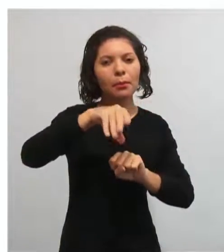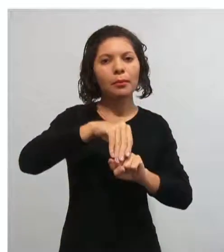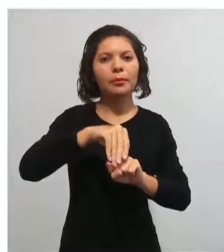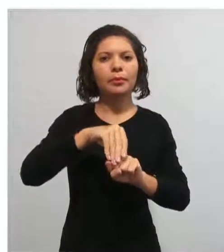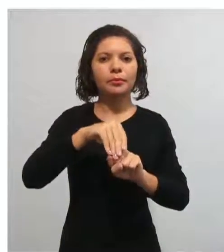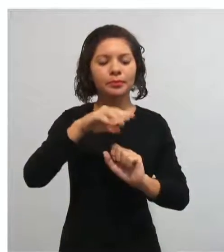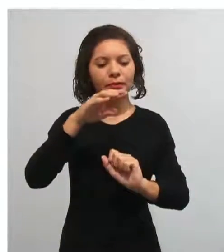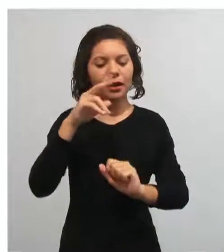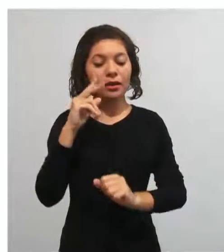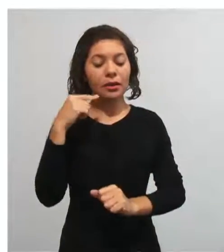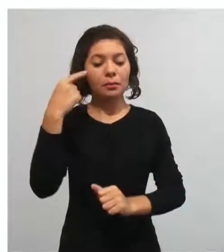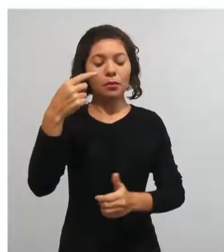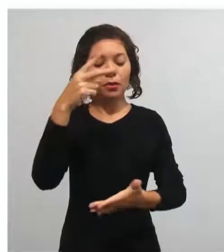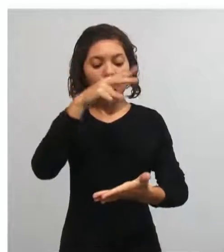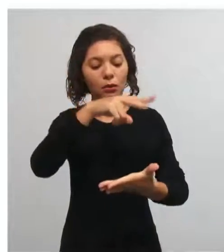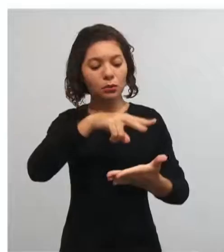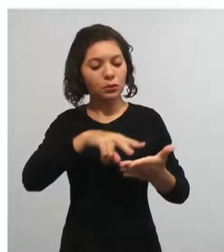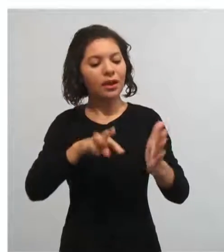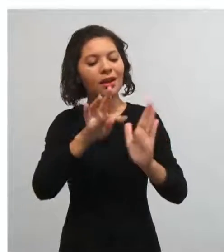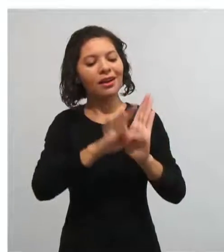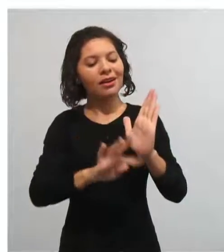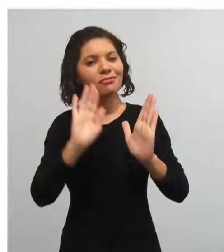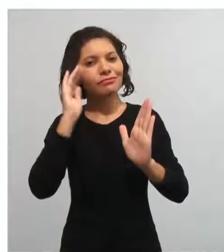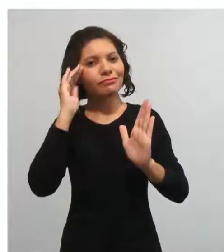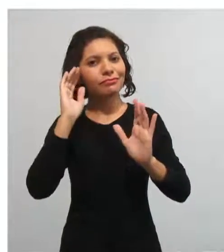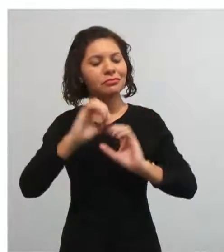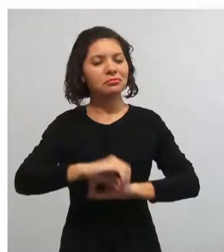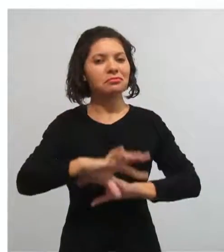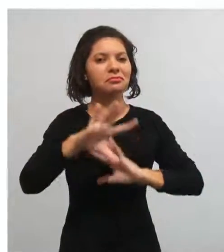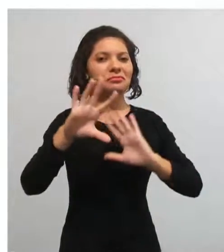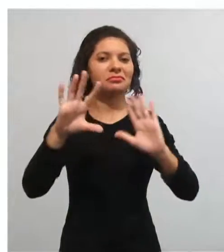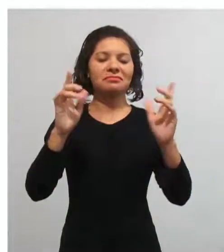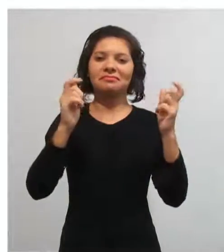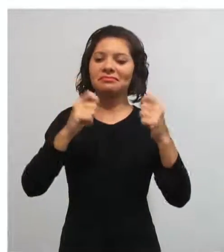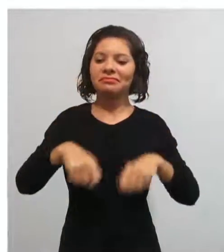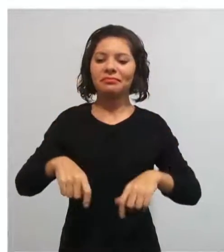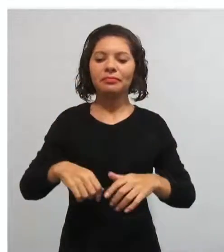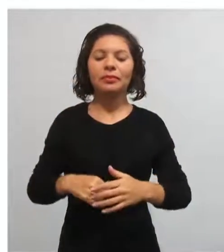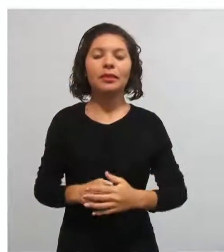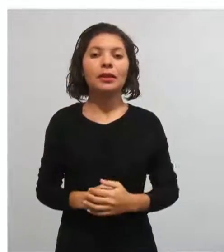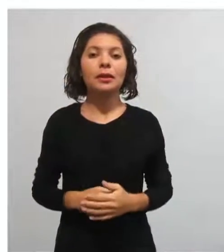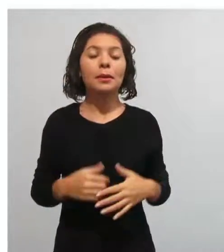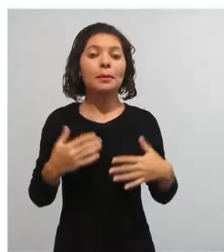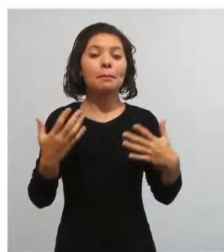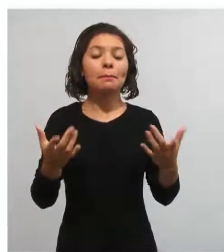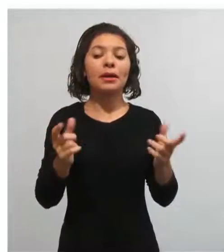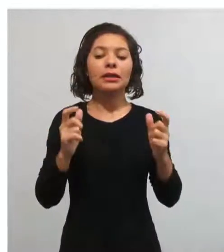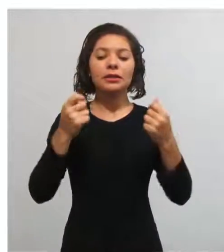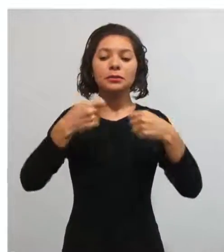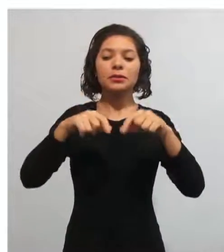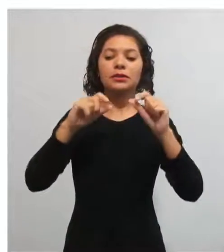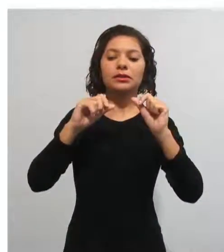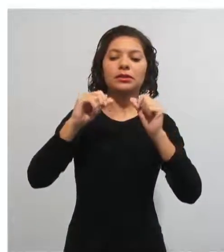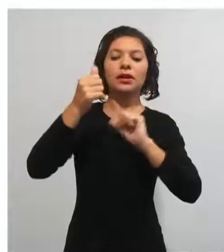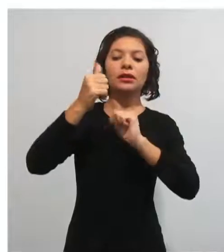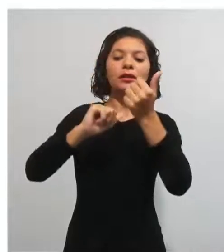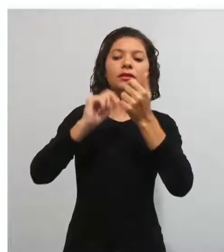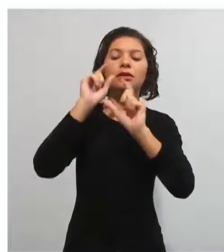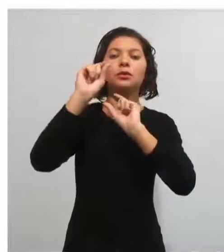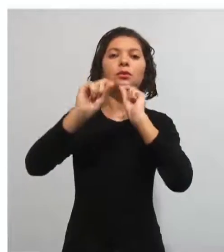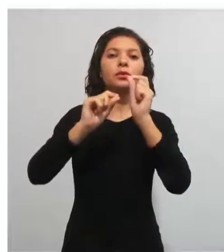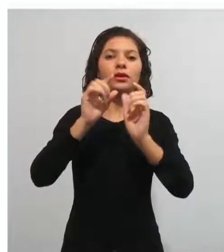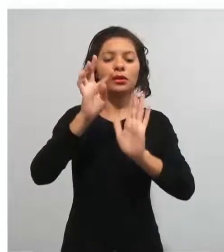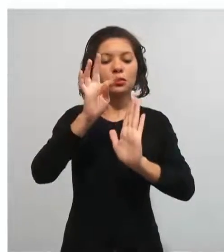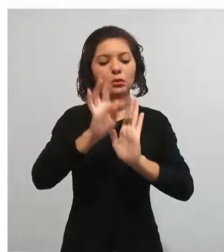na construção de novos sentidos. No entanto, há de se considerar que esse mesmo texto